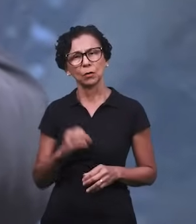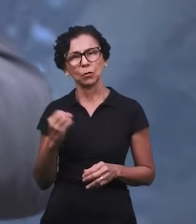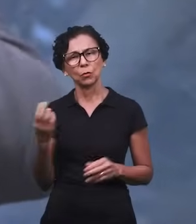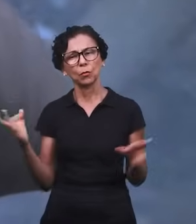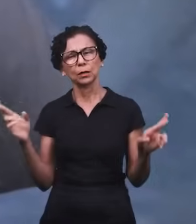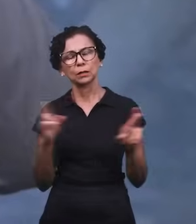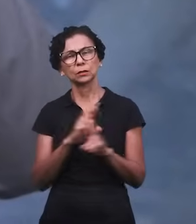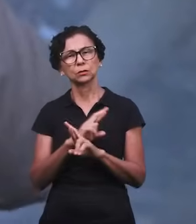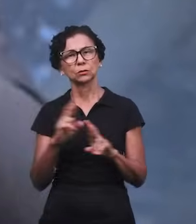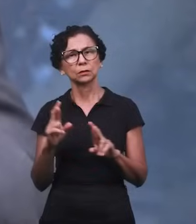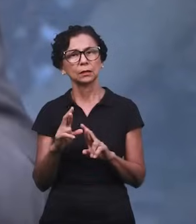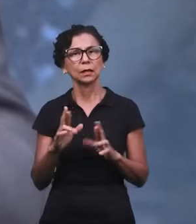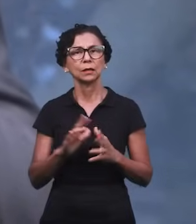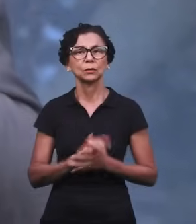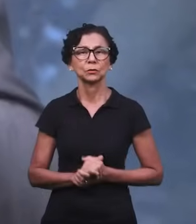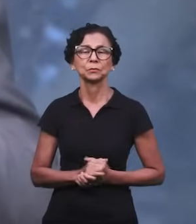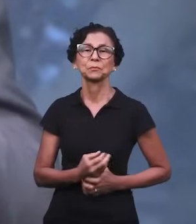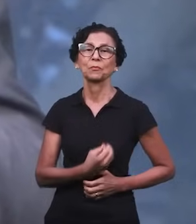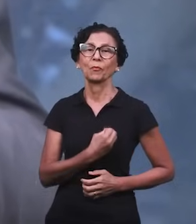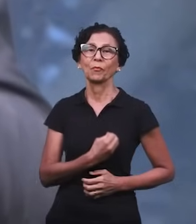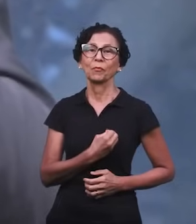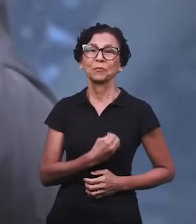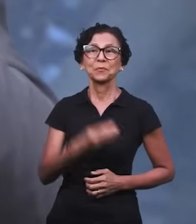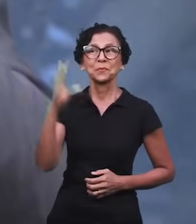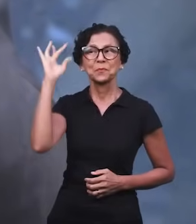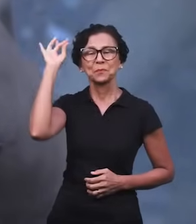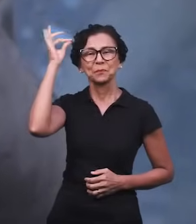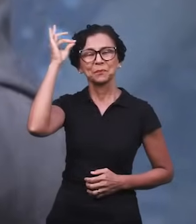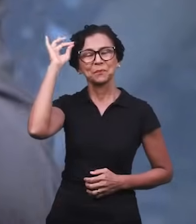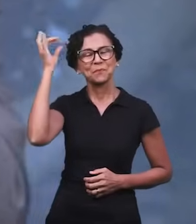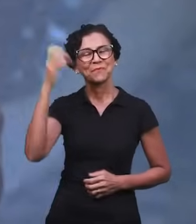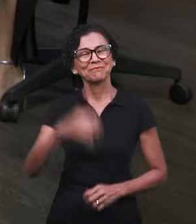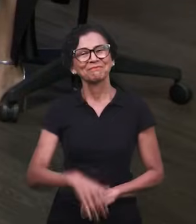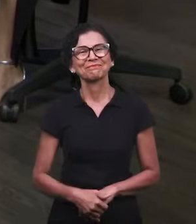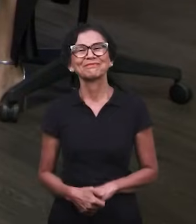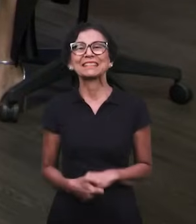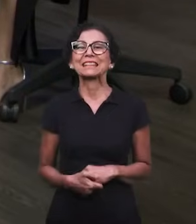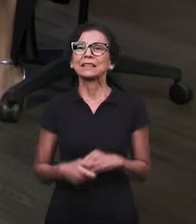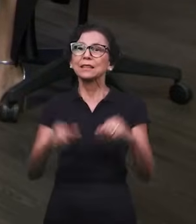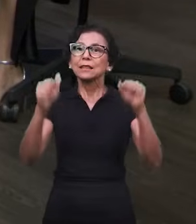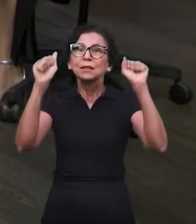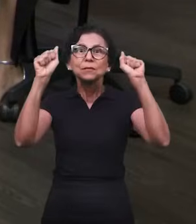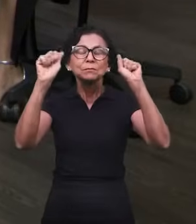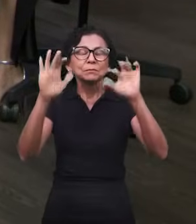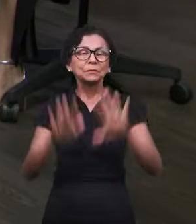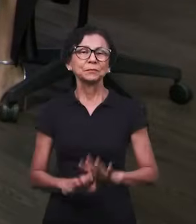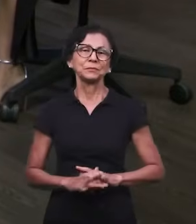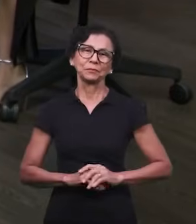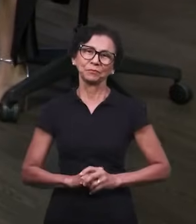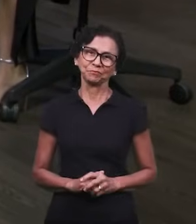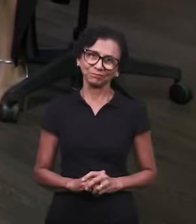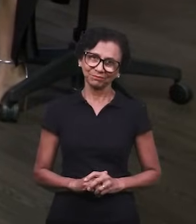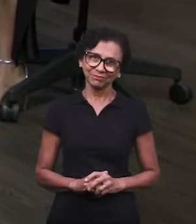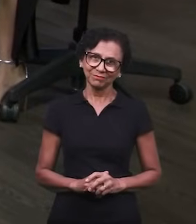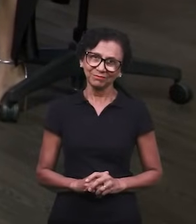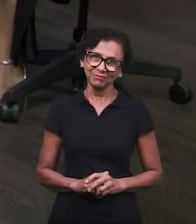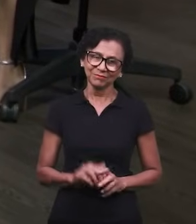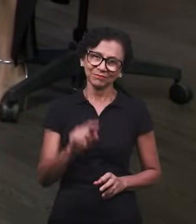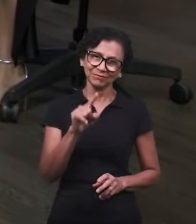você e é uma bênção para nós que aqui estamos. Nós quem? Vamos lá, vamos para essa câmera aqui. Olha só quem está conosco